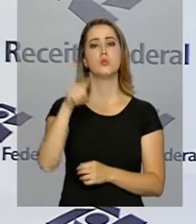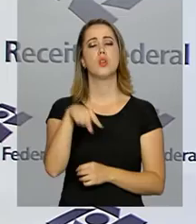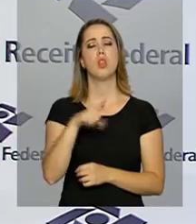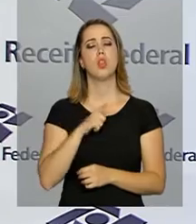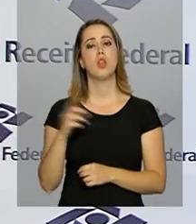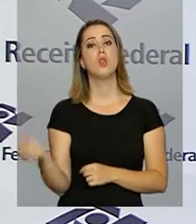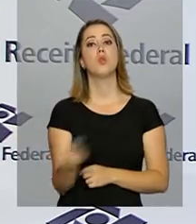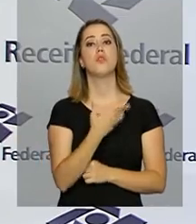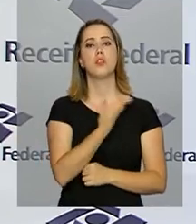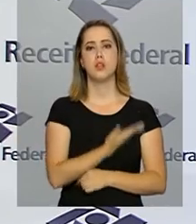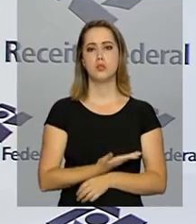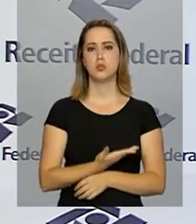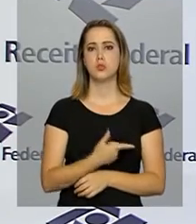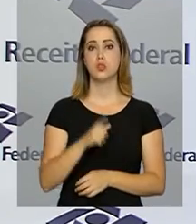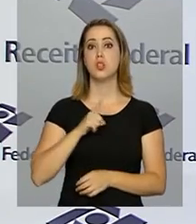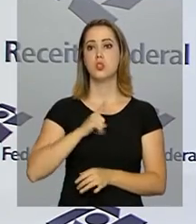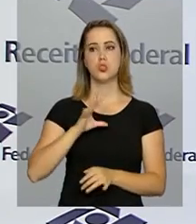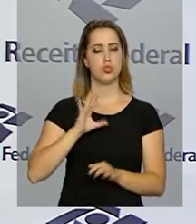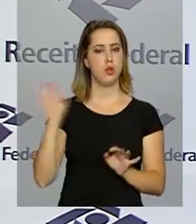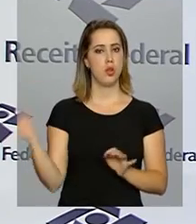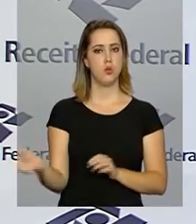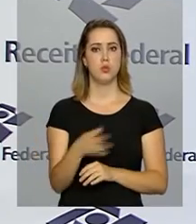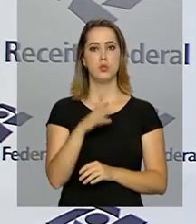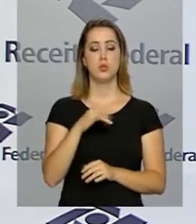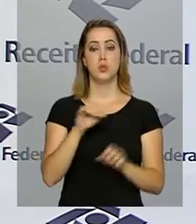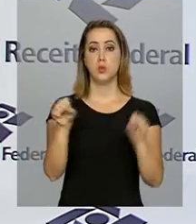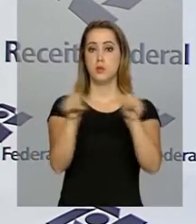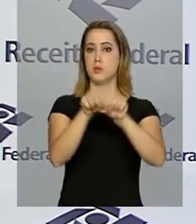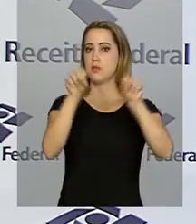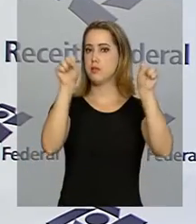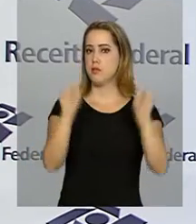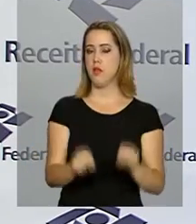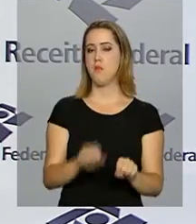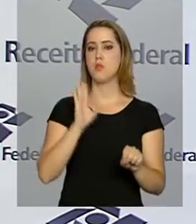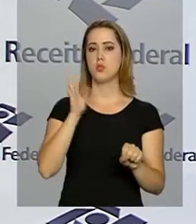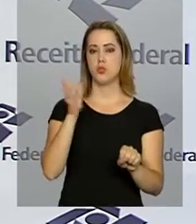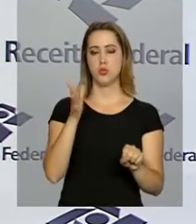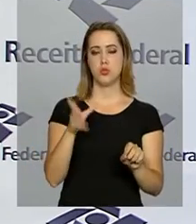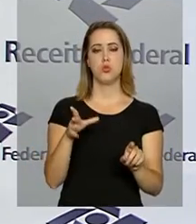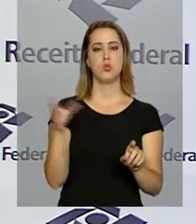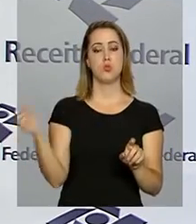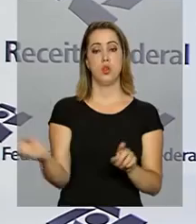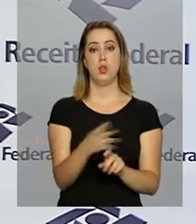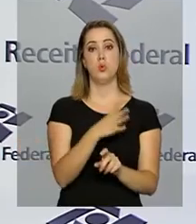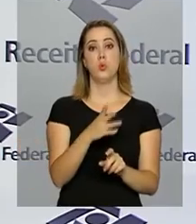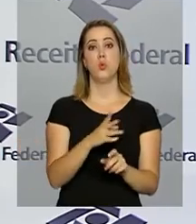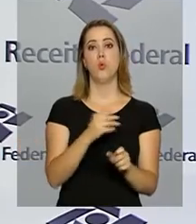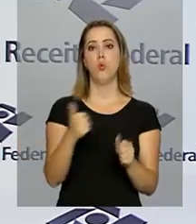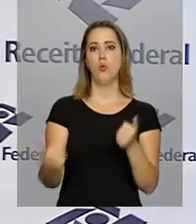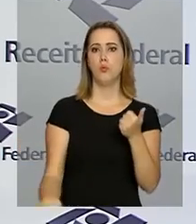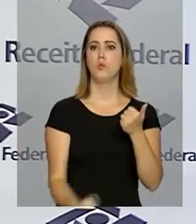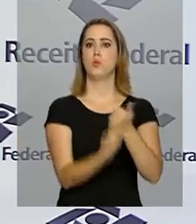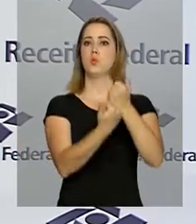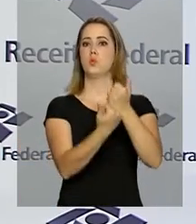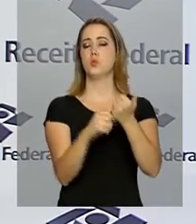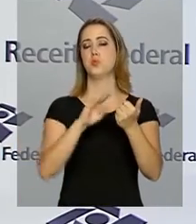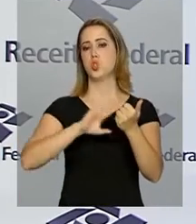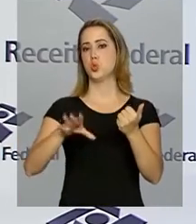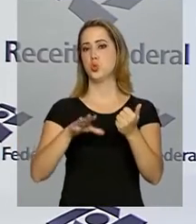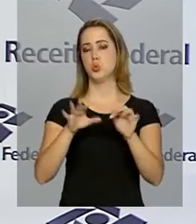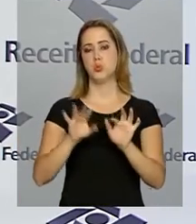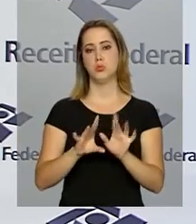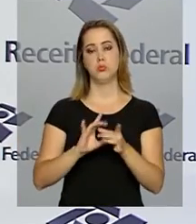Será a atualização automática do programa. Ele sempre que tiver uma versão